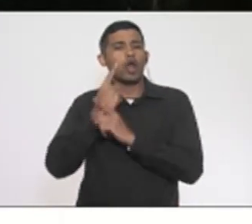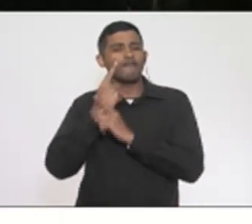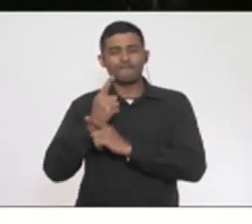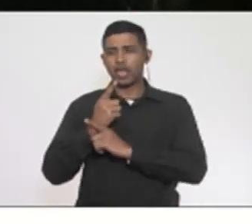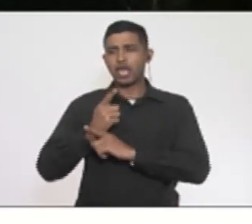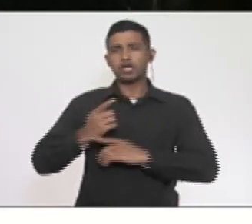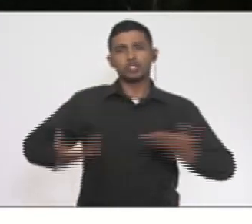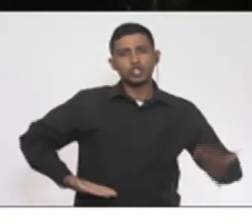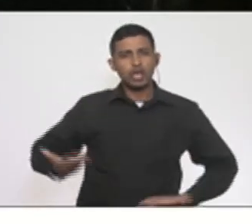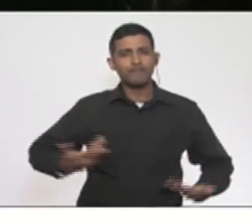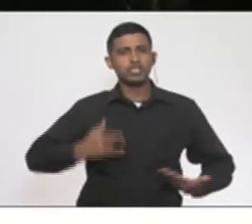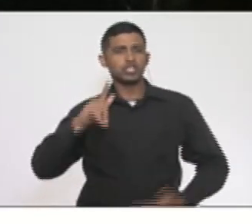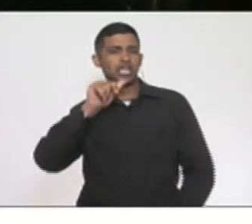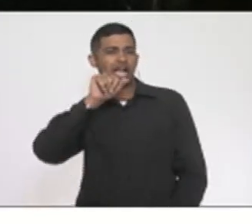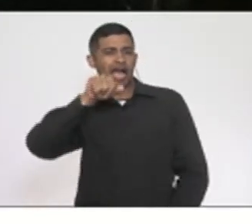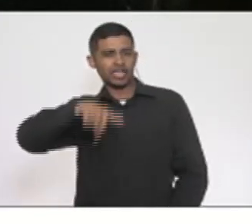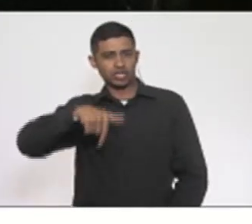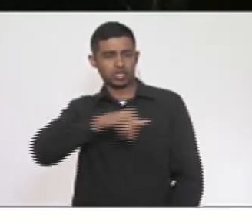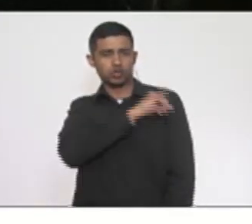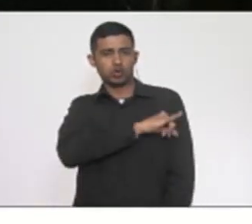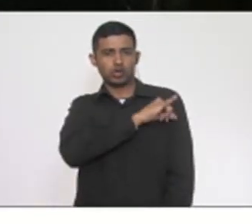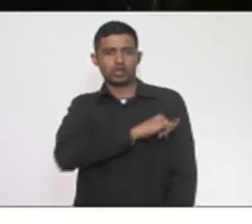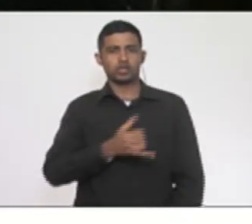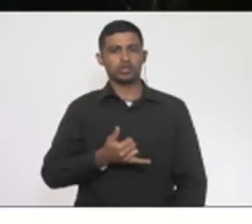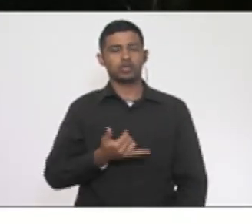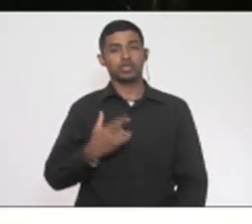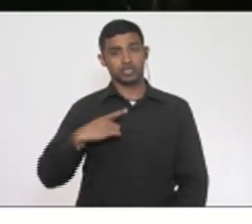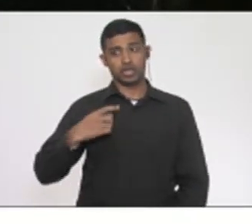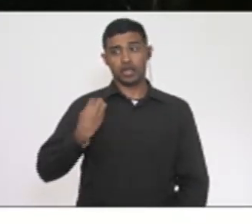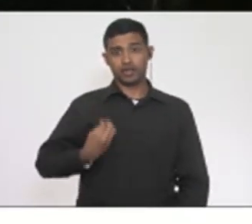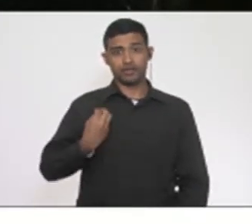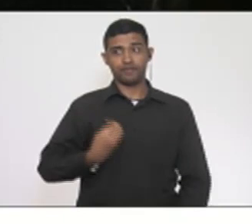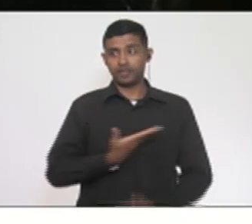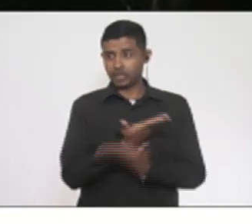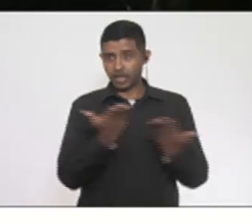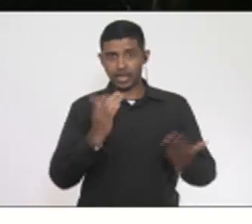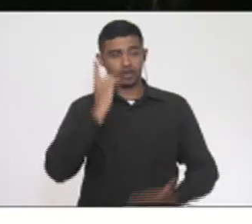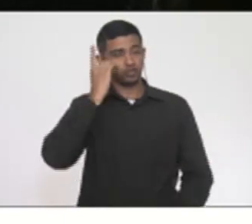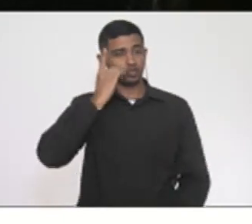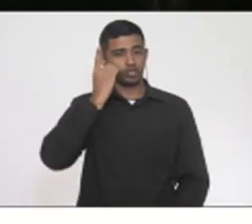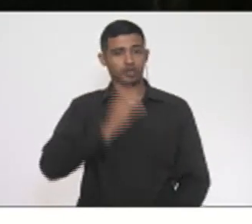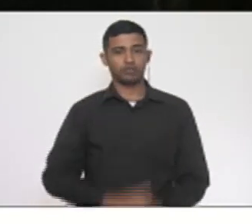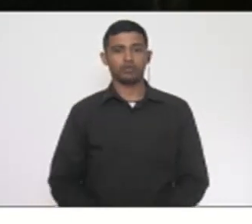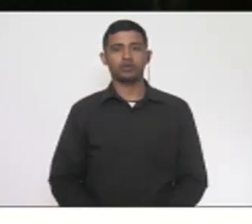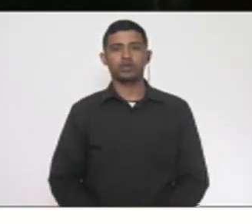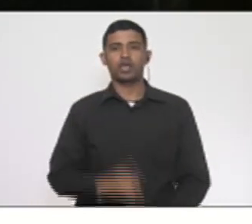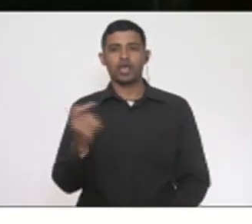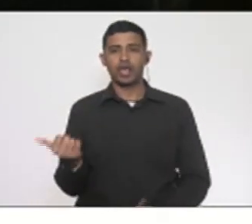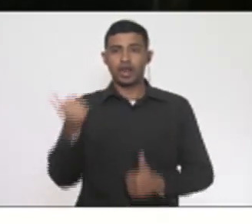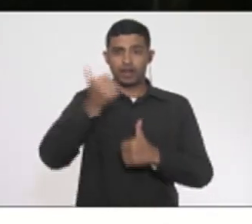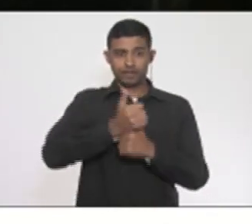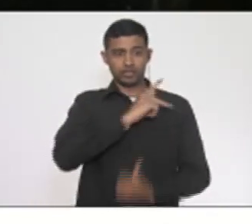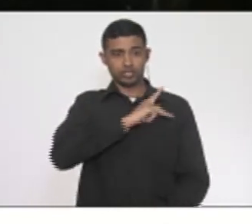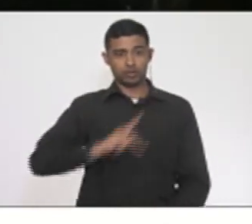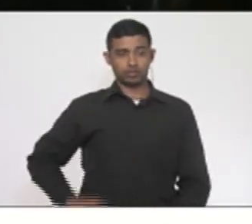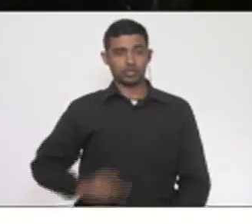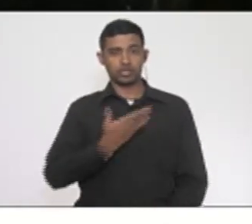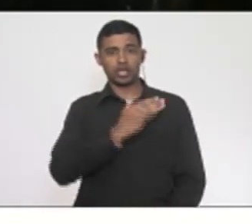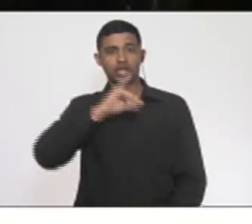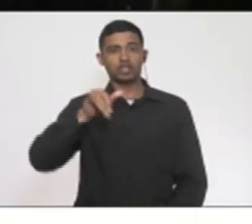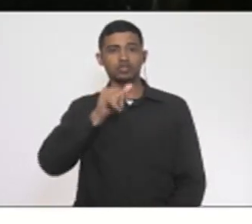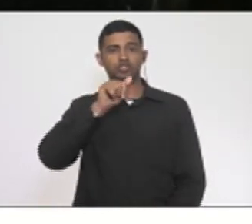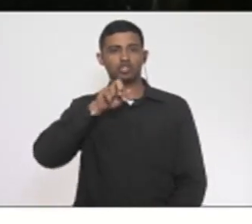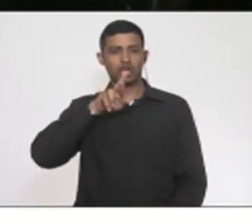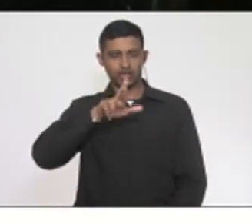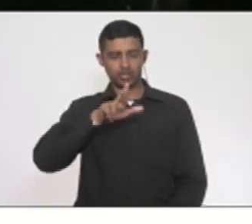distribuição de gás no âmbito do Estado do Rio de Janeiro e contando com a presença dos senhores deputados, vice-presidente dessa comissão, deputado Jair